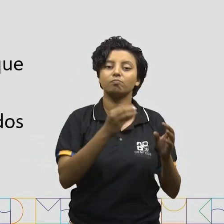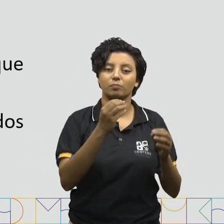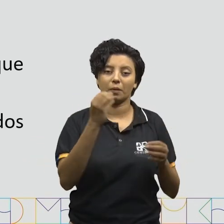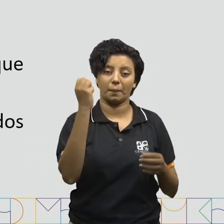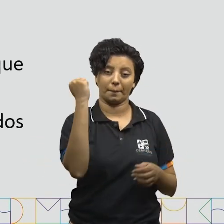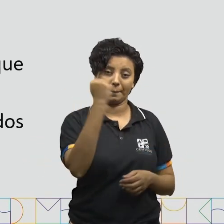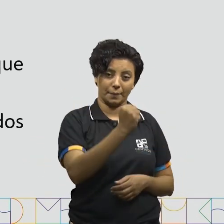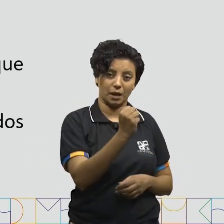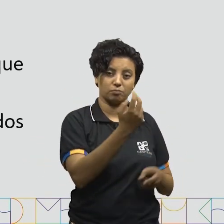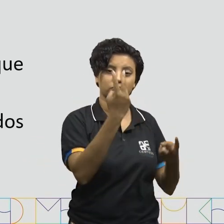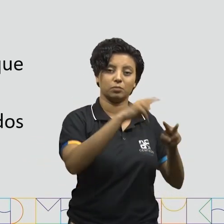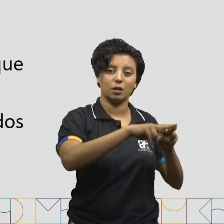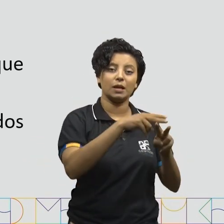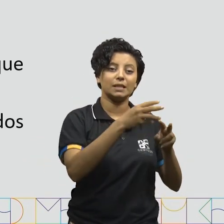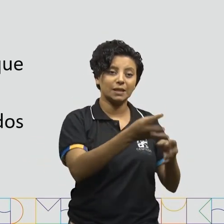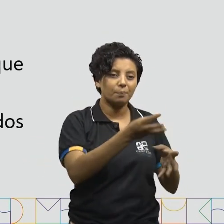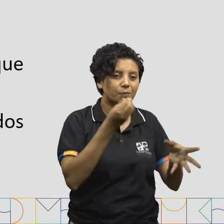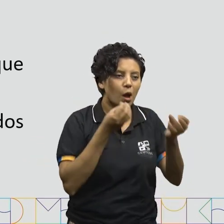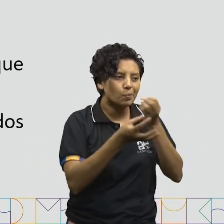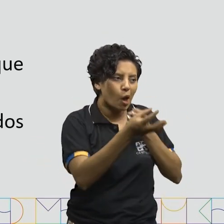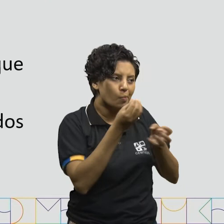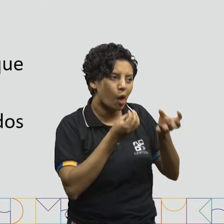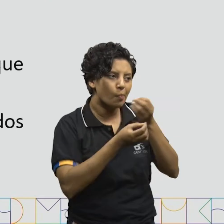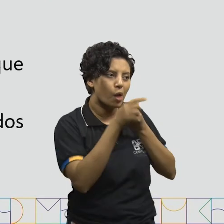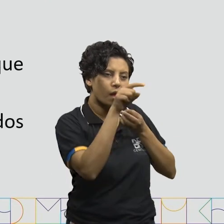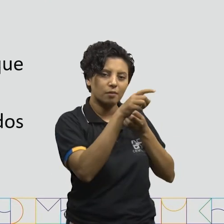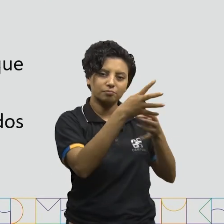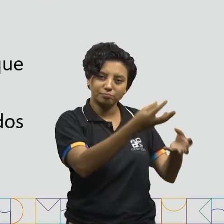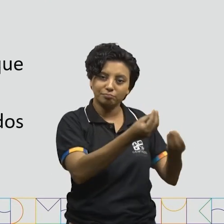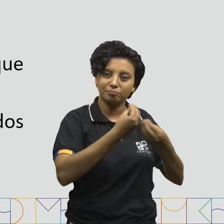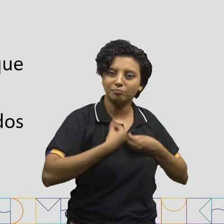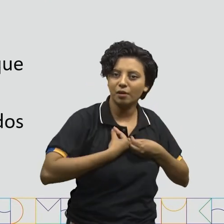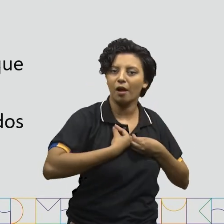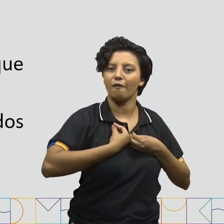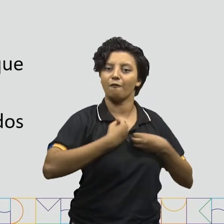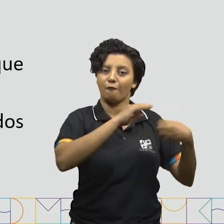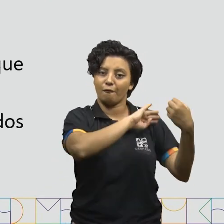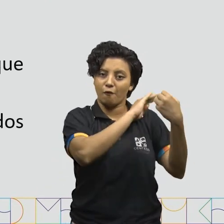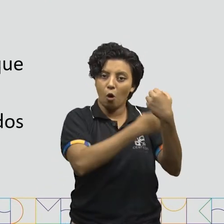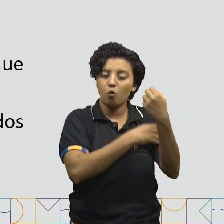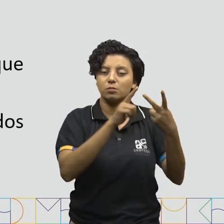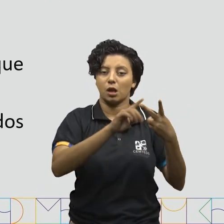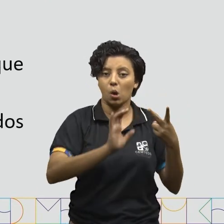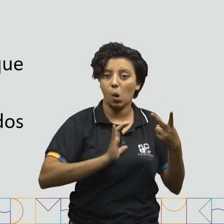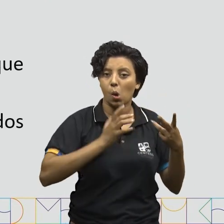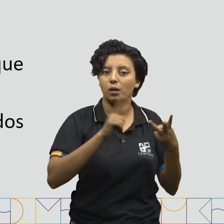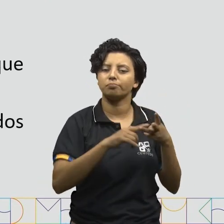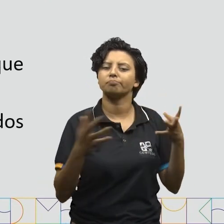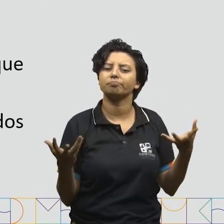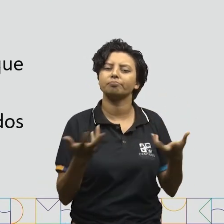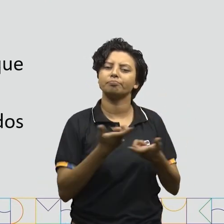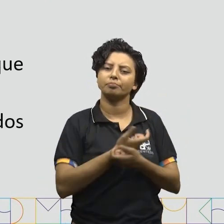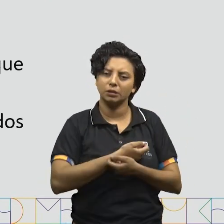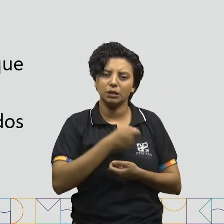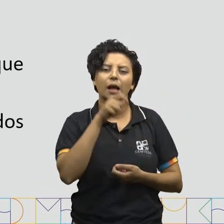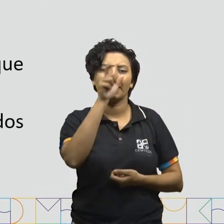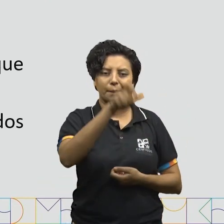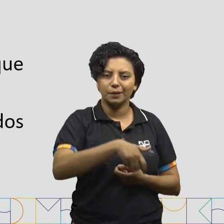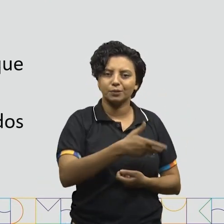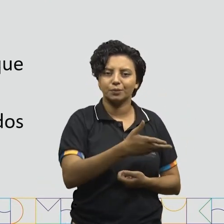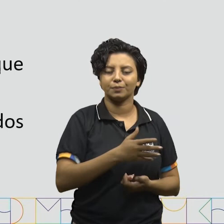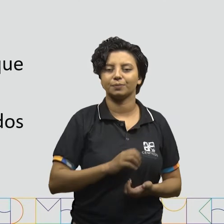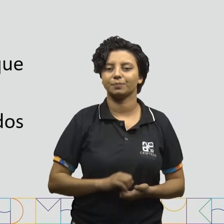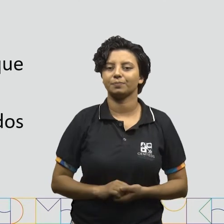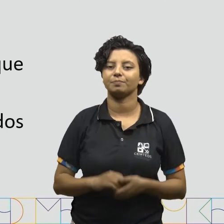faziam sacrifícios pois acreditavam que comer a carne do prisioneiro dava a eles a força e a coragem e as habilidades